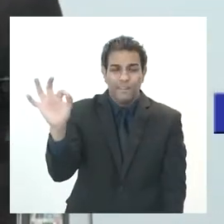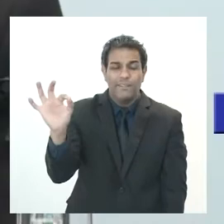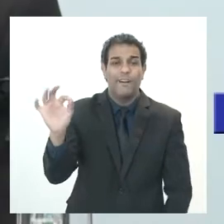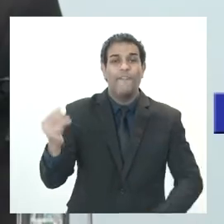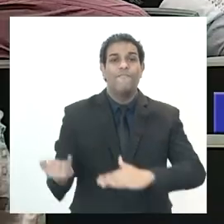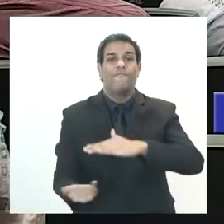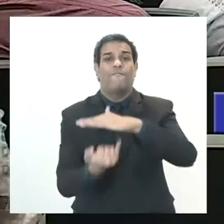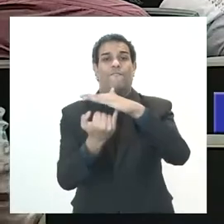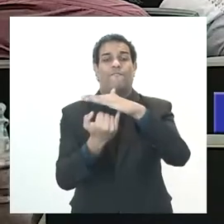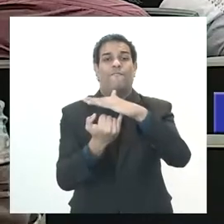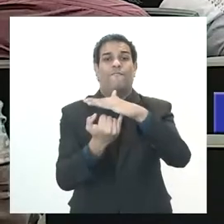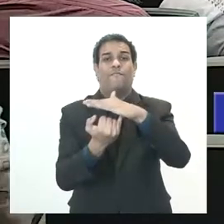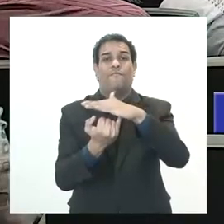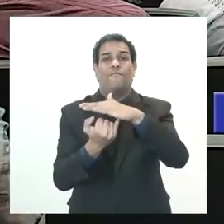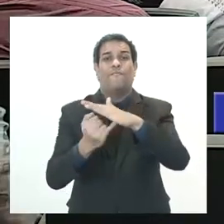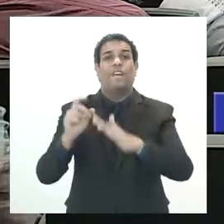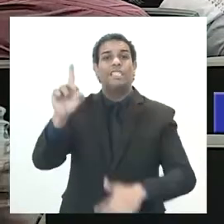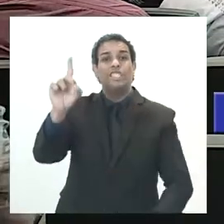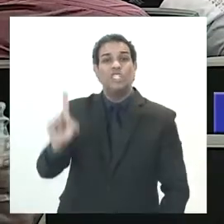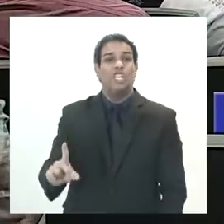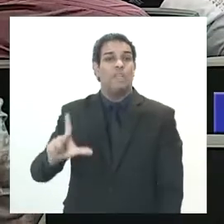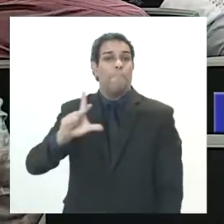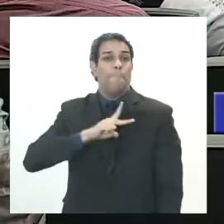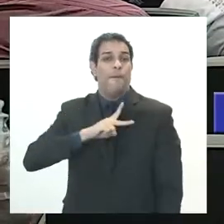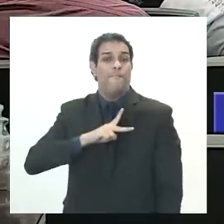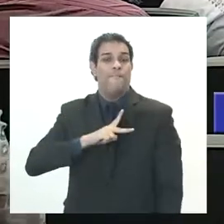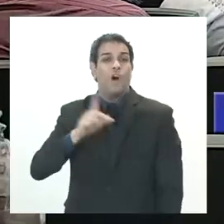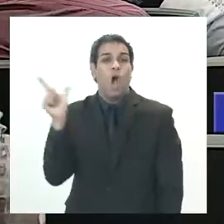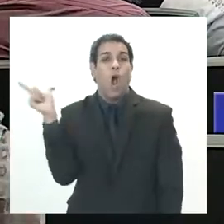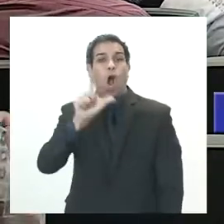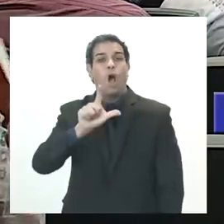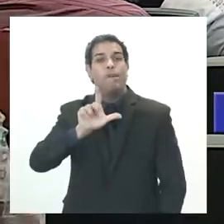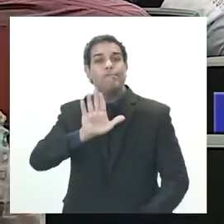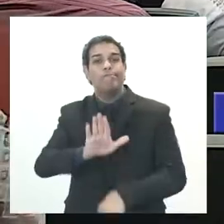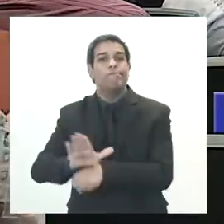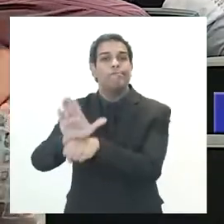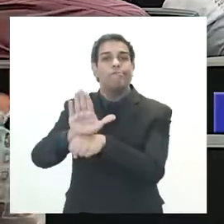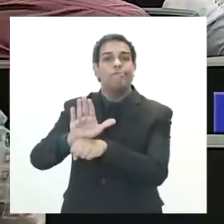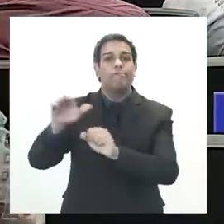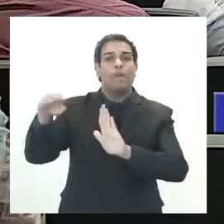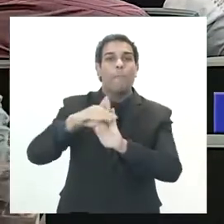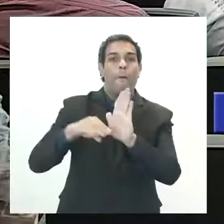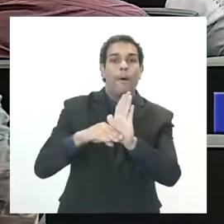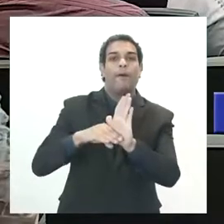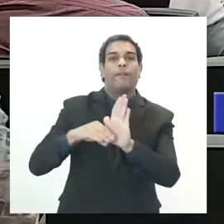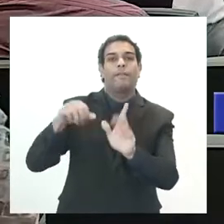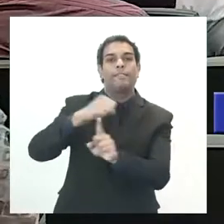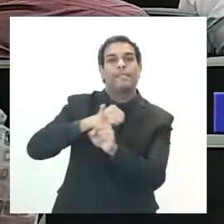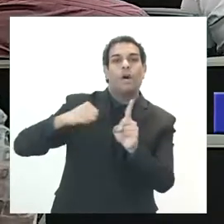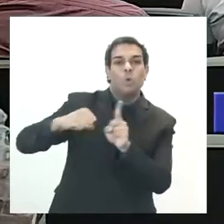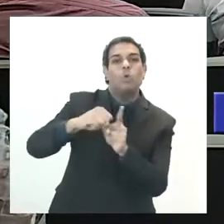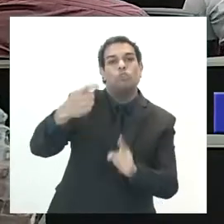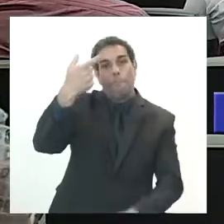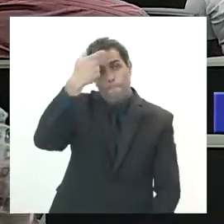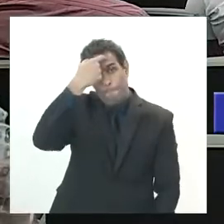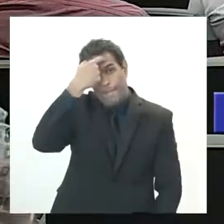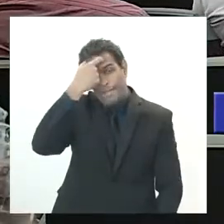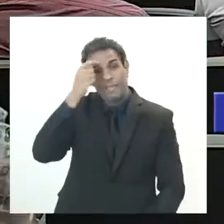fundação estatal de direito privado que vai cuidar dos programas de saúde mental e de